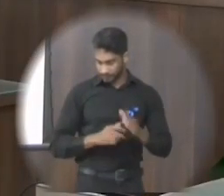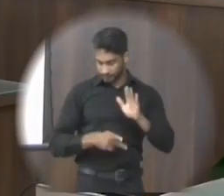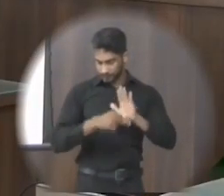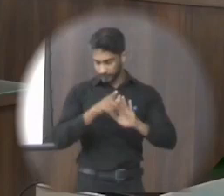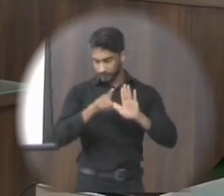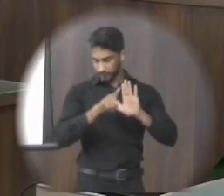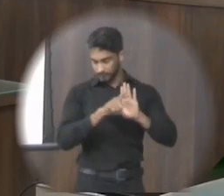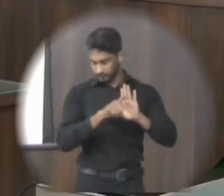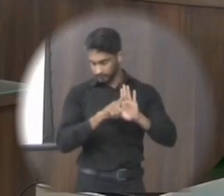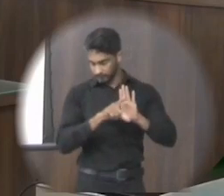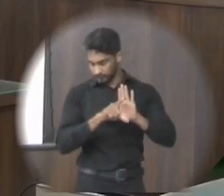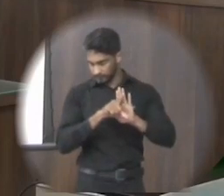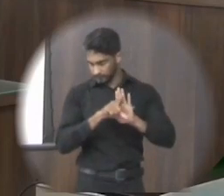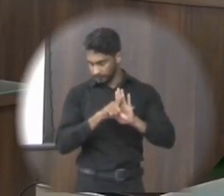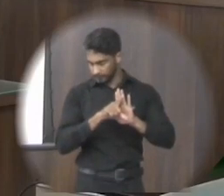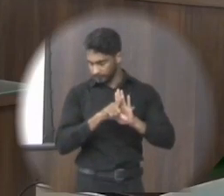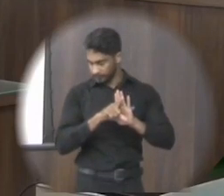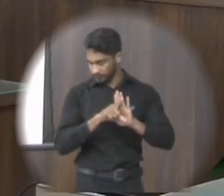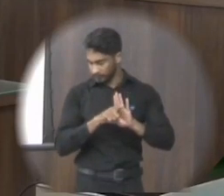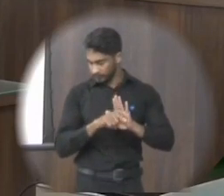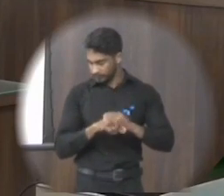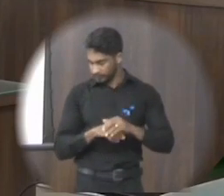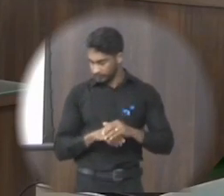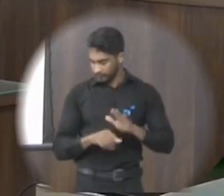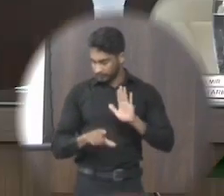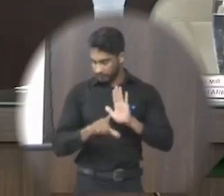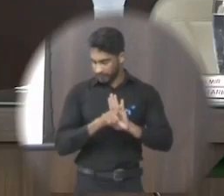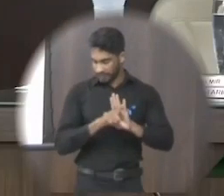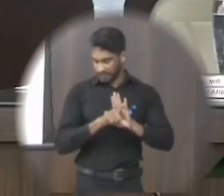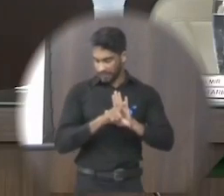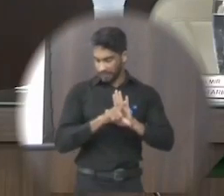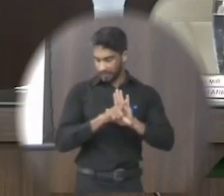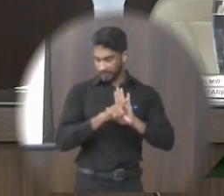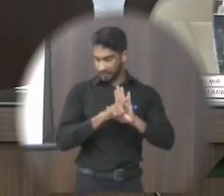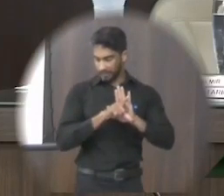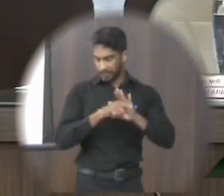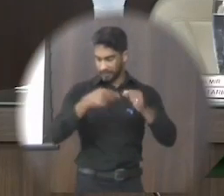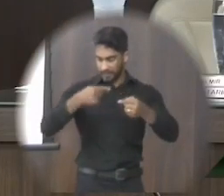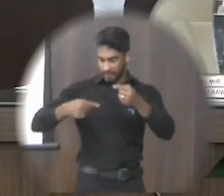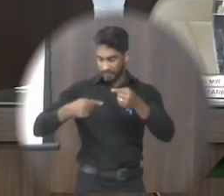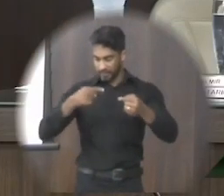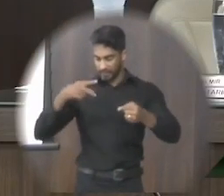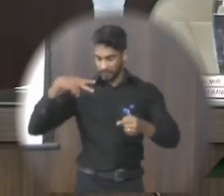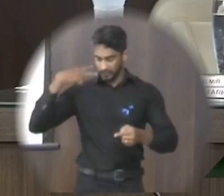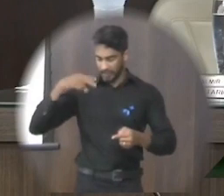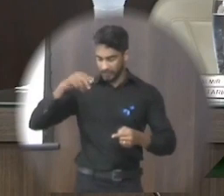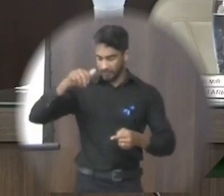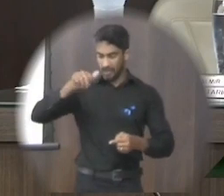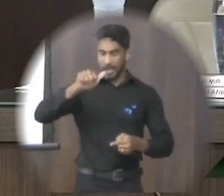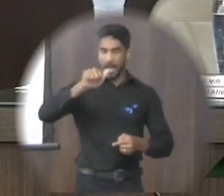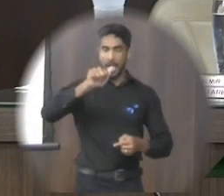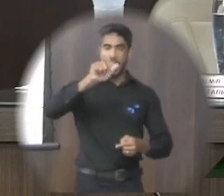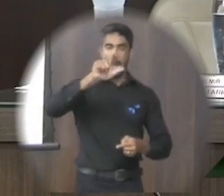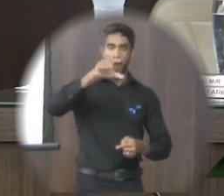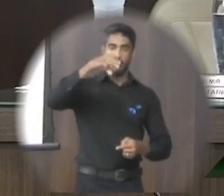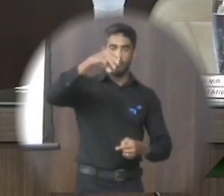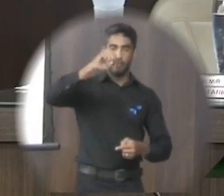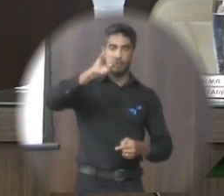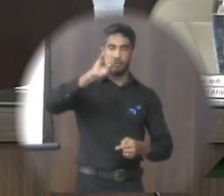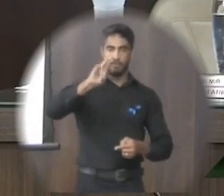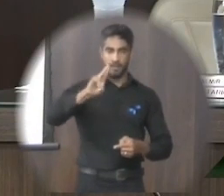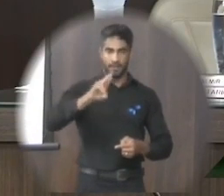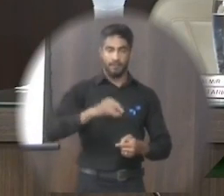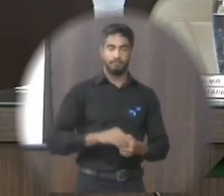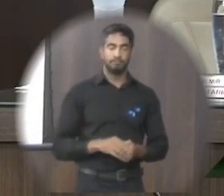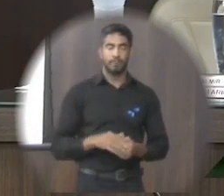Projeto de lei... Demissão, que é um nobre comentário, senhor presidente. Projeto de lei 085 está em discussão. Vereador Almir, tens a palavra.